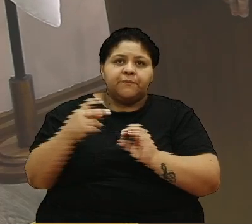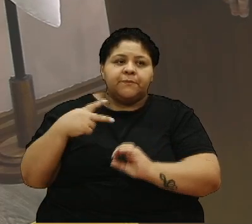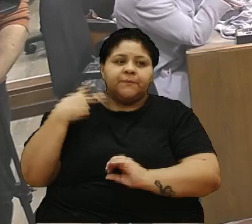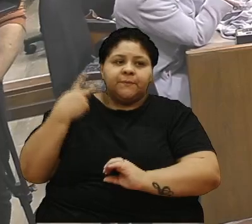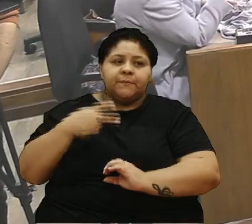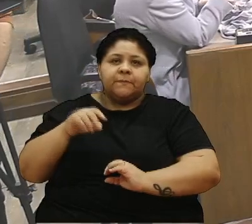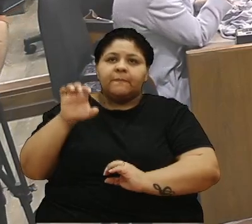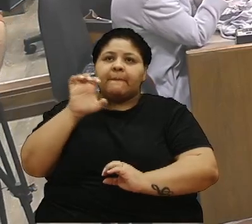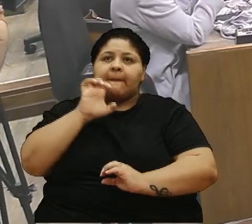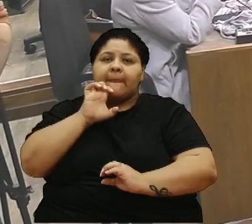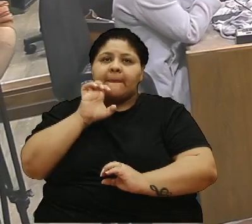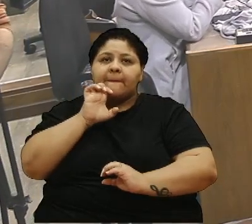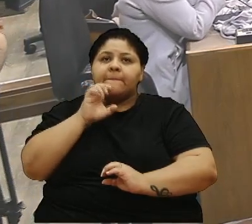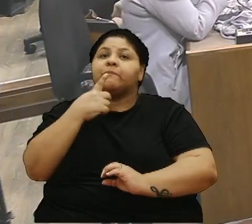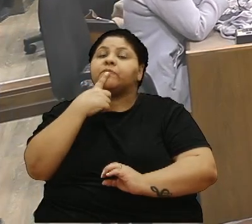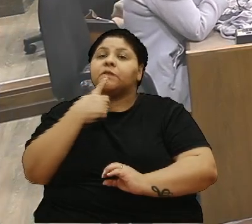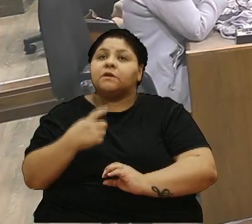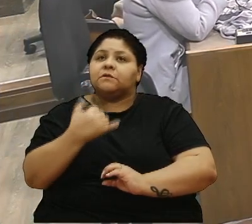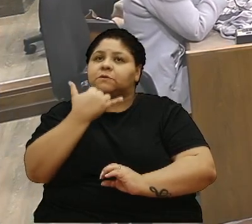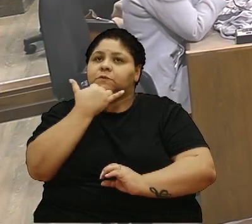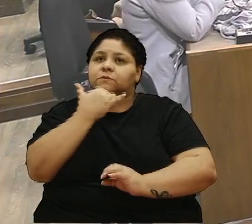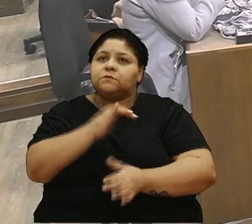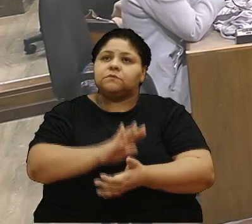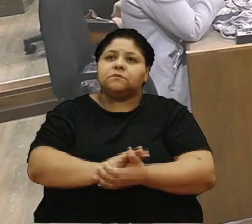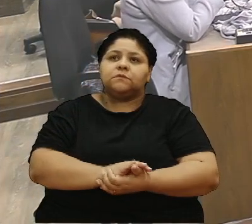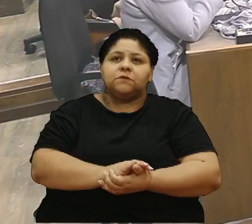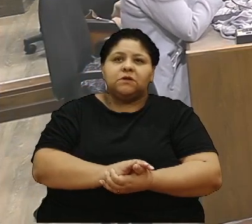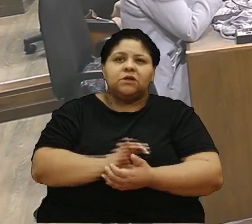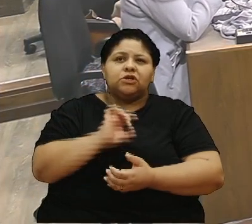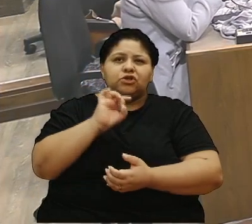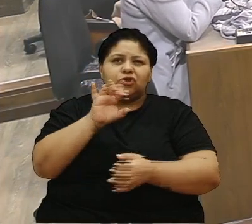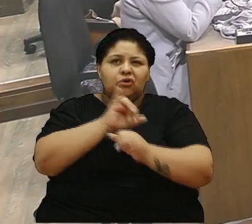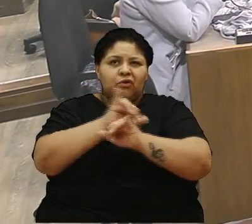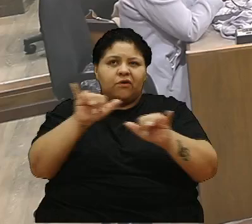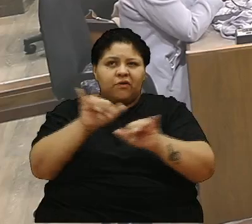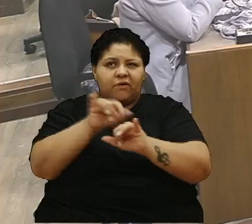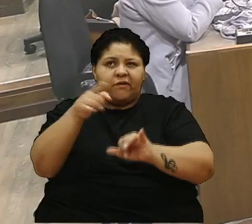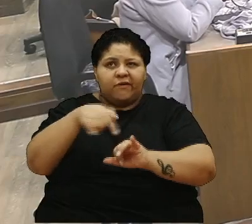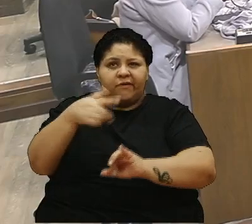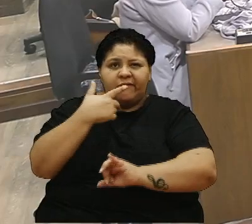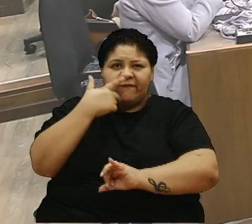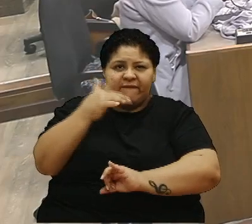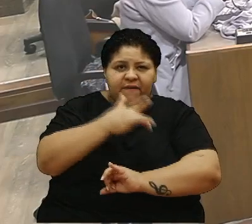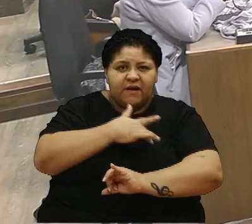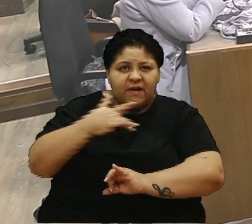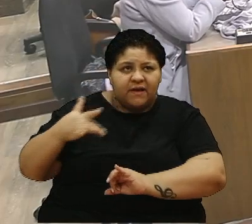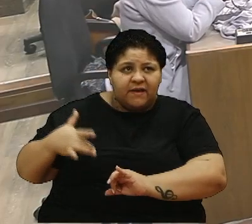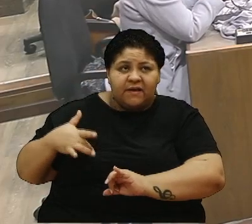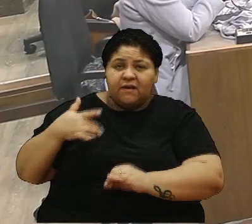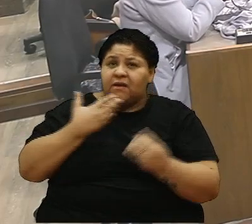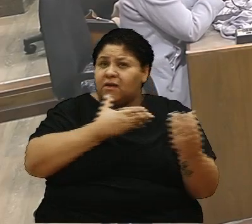Frigiani. Só um recorte, né? Porque quando se fala em saúde, são tantas